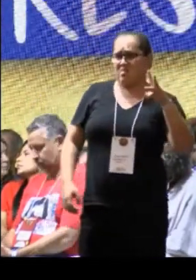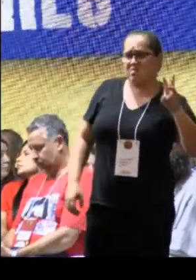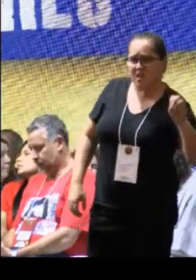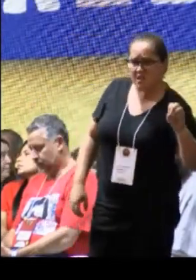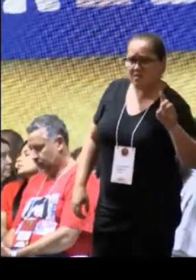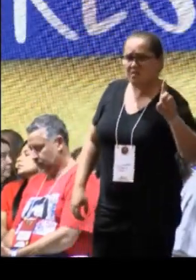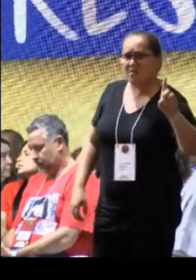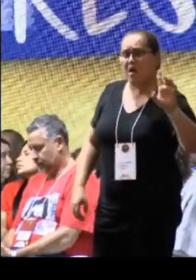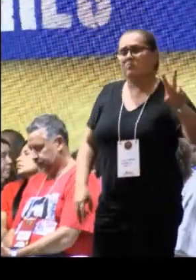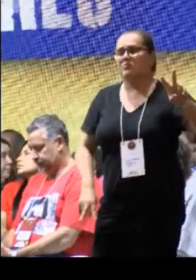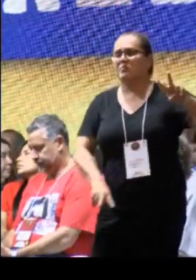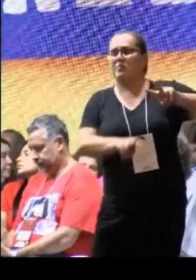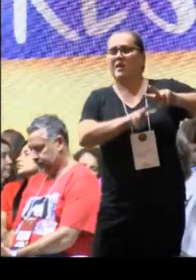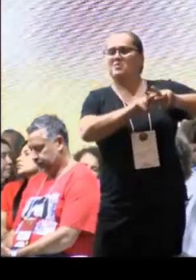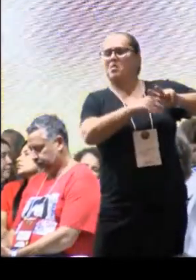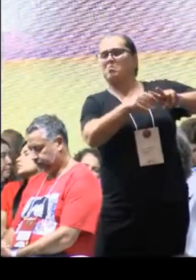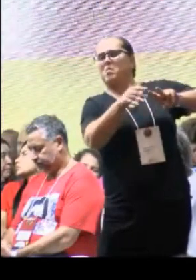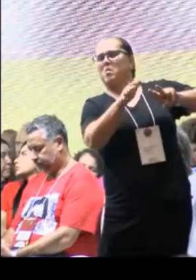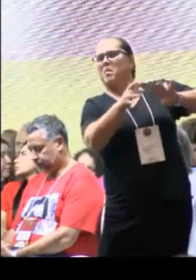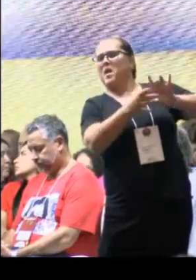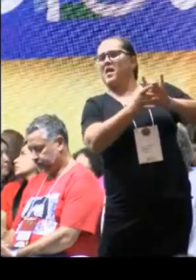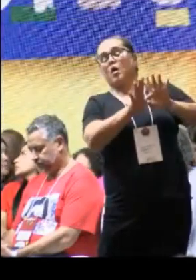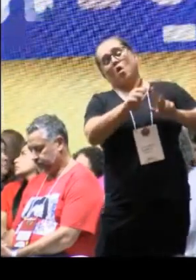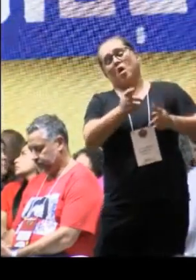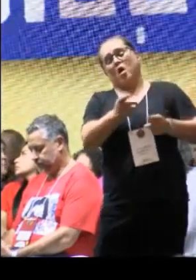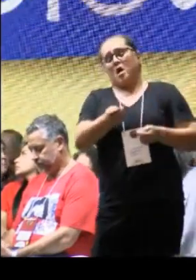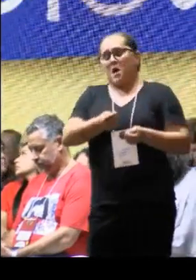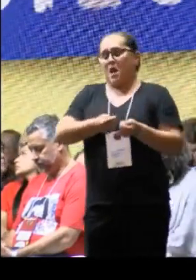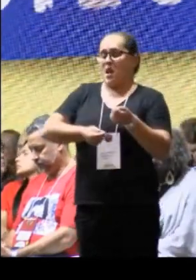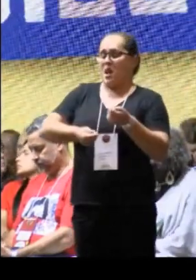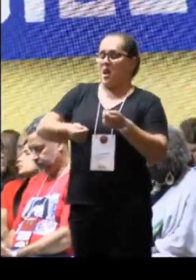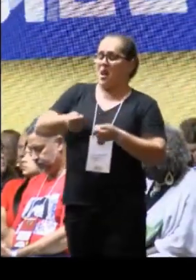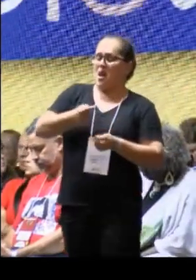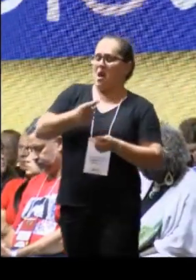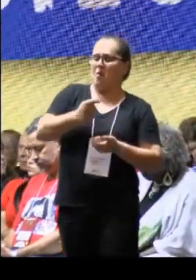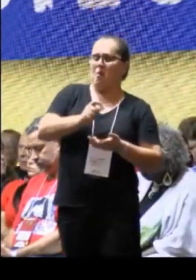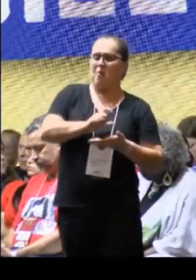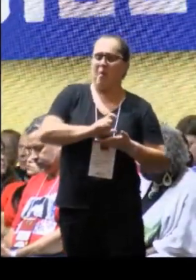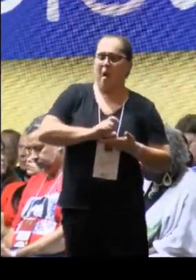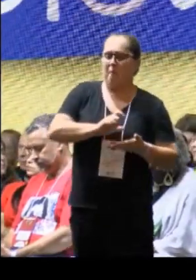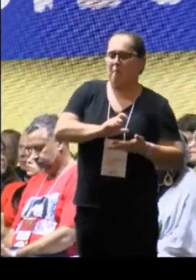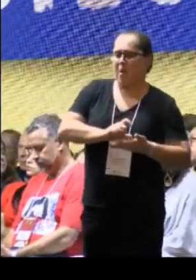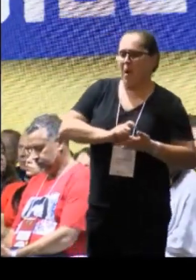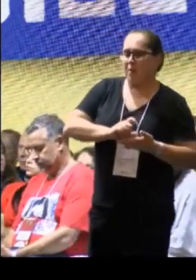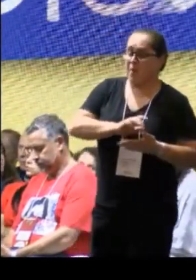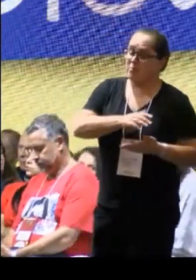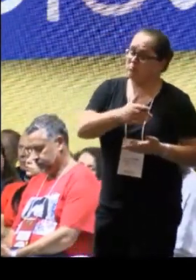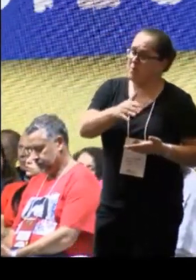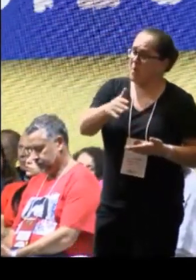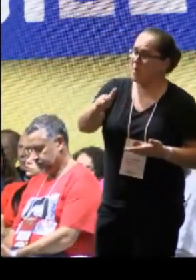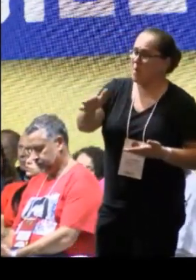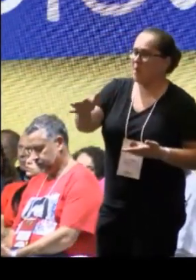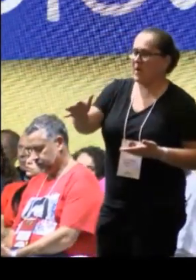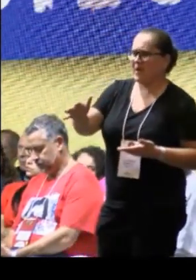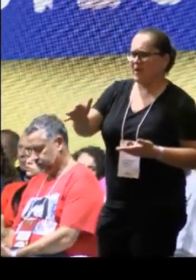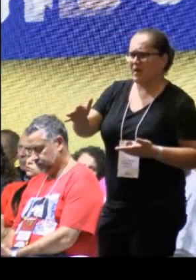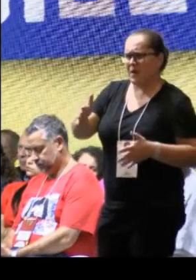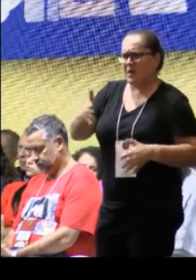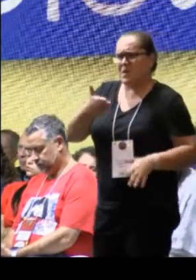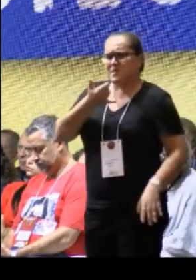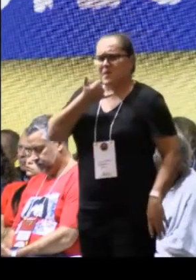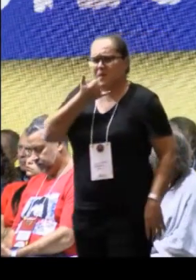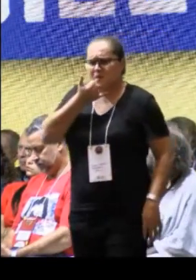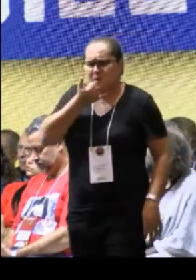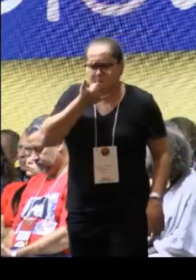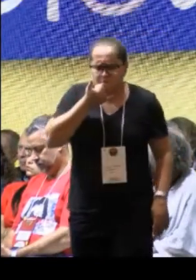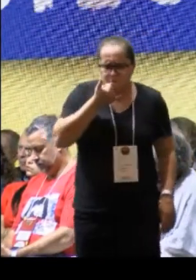haviam condenado? Negociaram todo tipo de benefício com criminosos confessos, vender até o perdão da pena que a